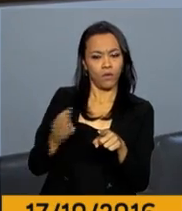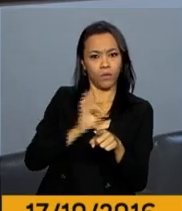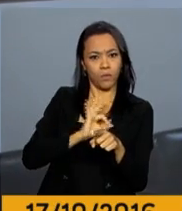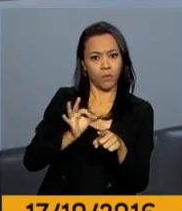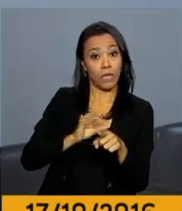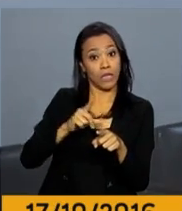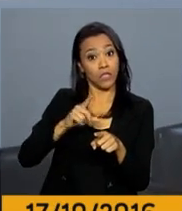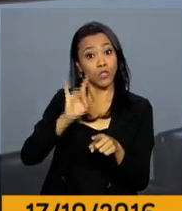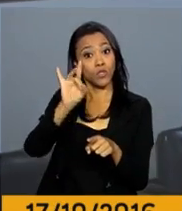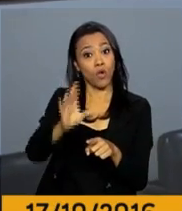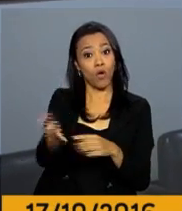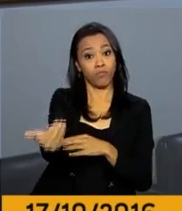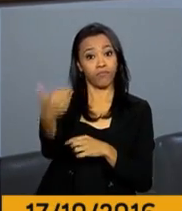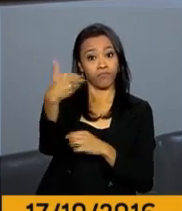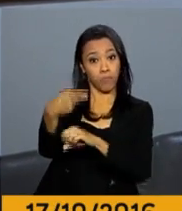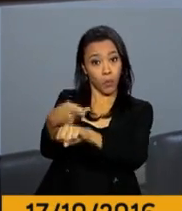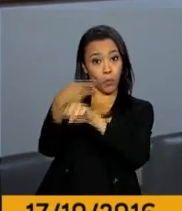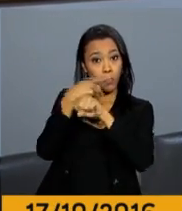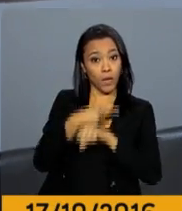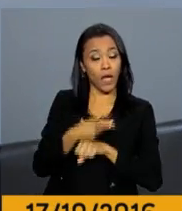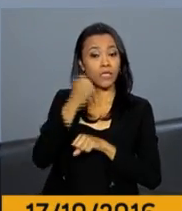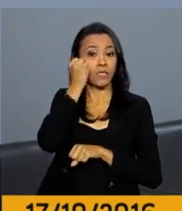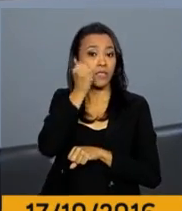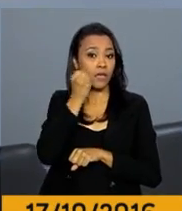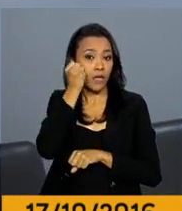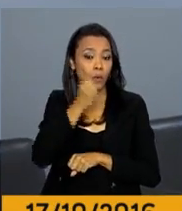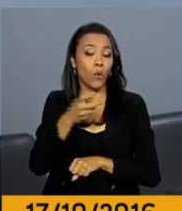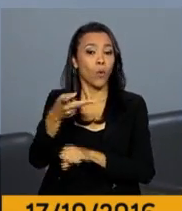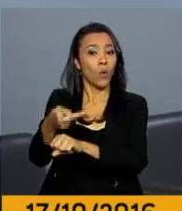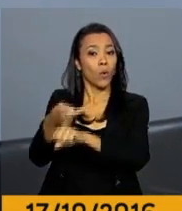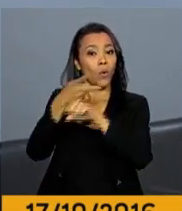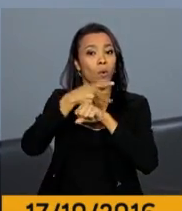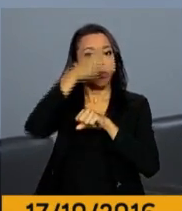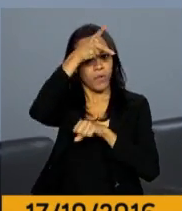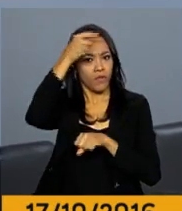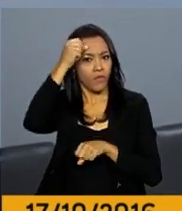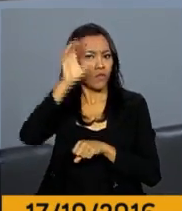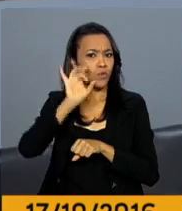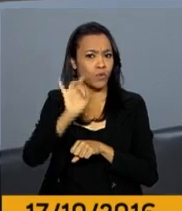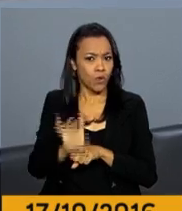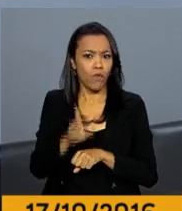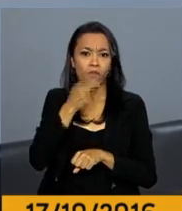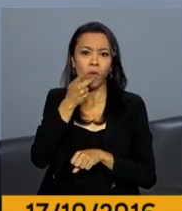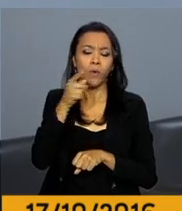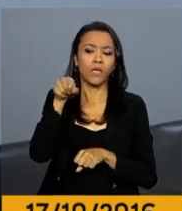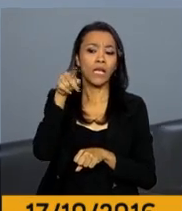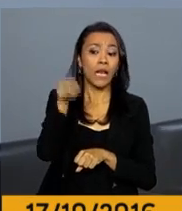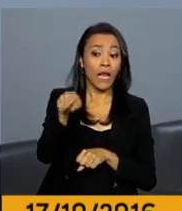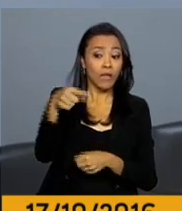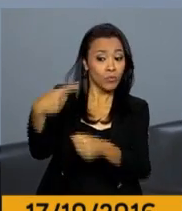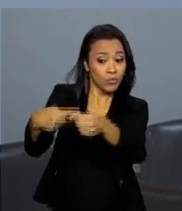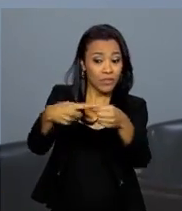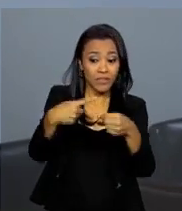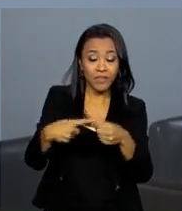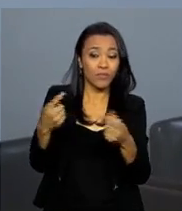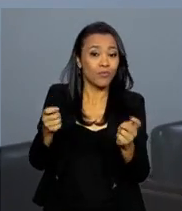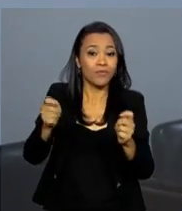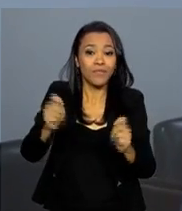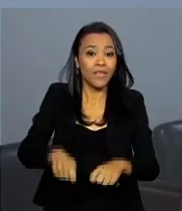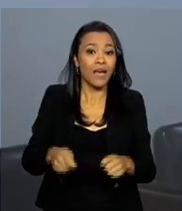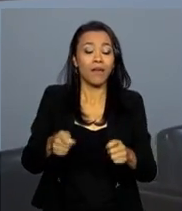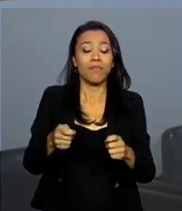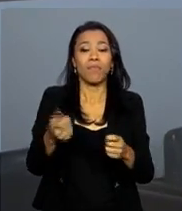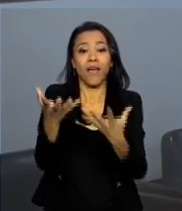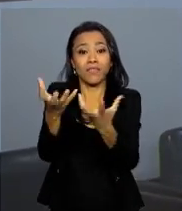senador e a prefeita. A prefeita veio dizer que a estrutura do município não tem condições de